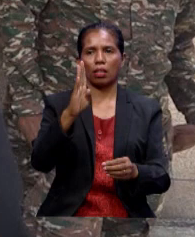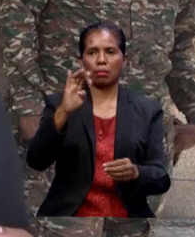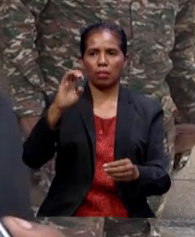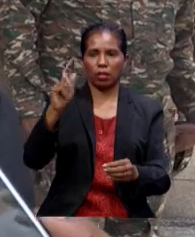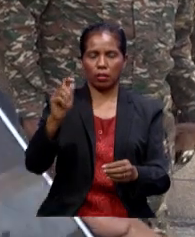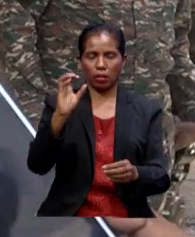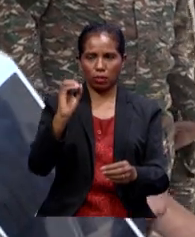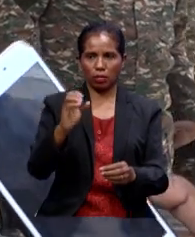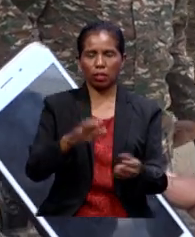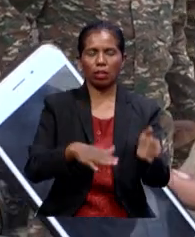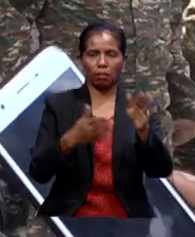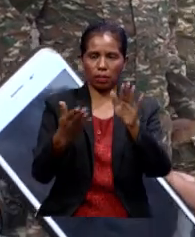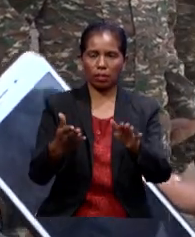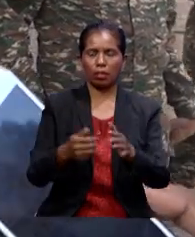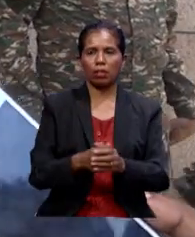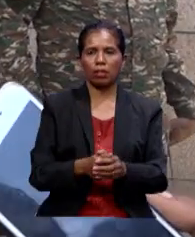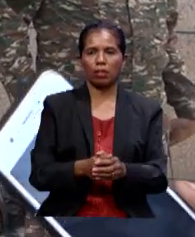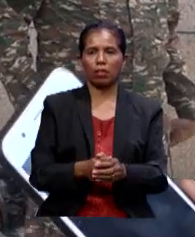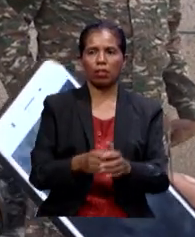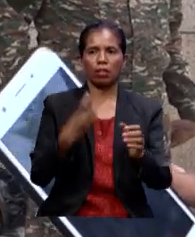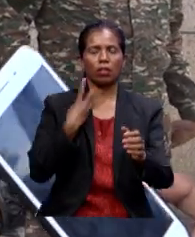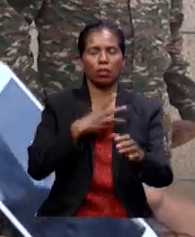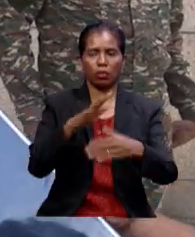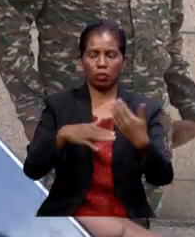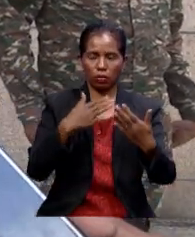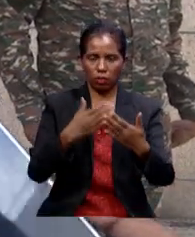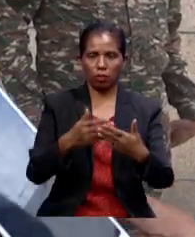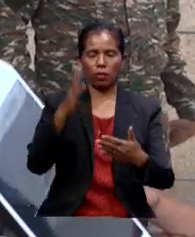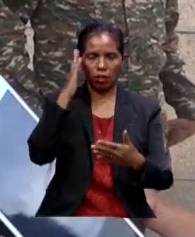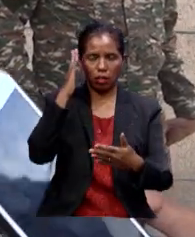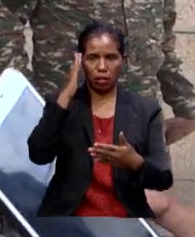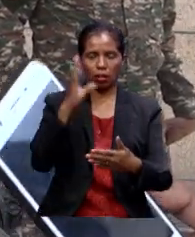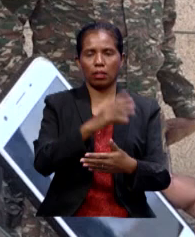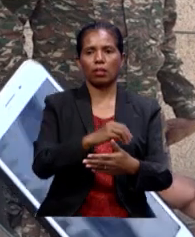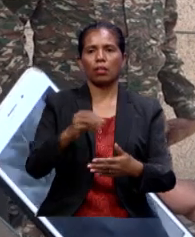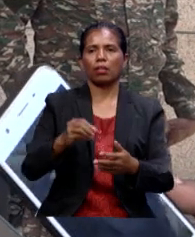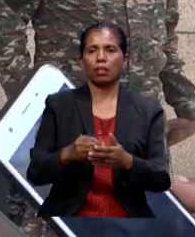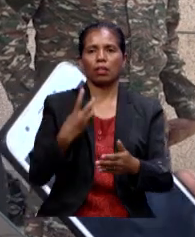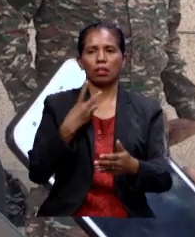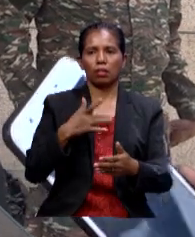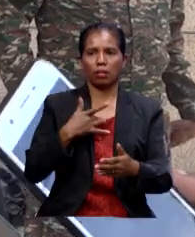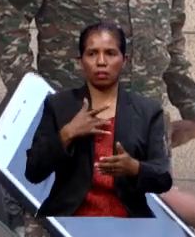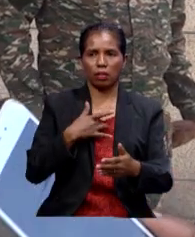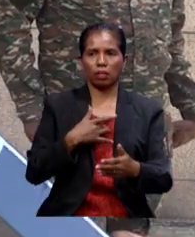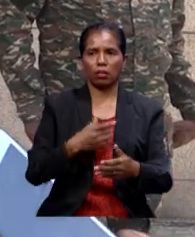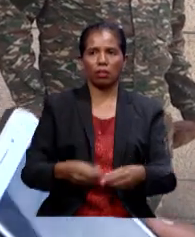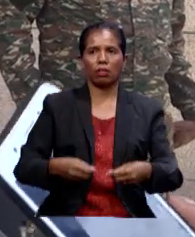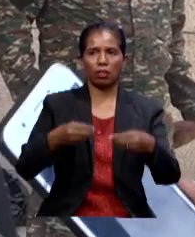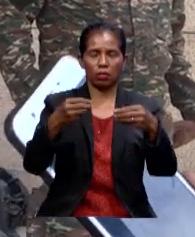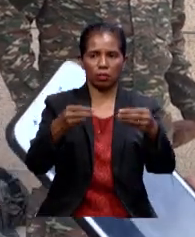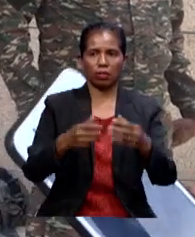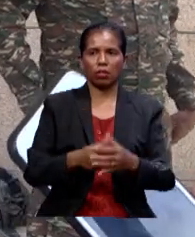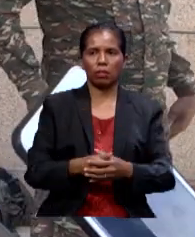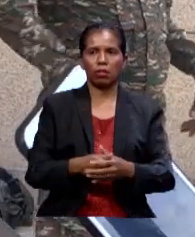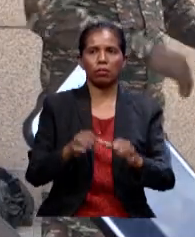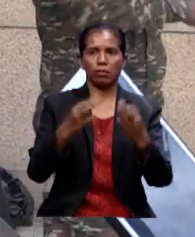amo habito be mate, né, falecido, sim, então tu PGR, né, ta sente essa um foco na lência forte, né, a